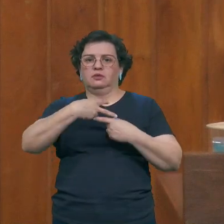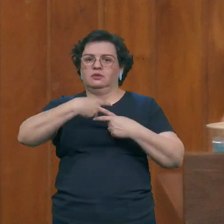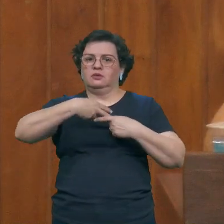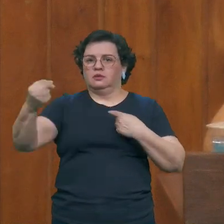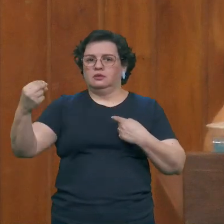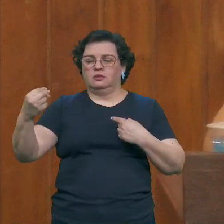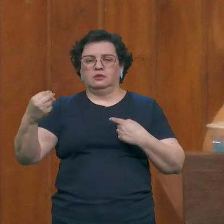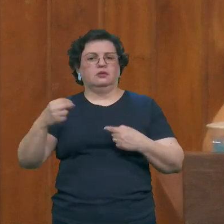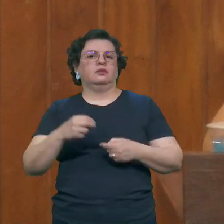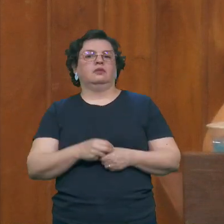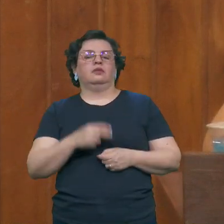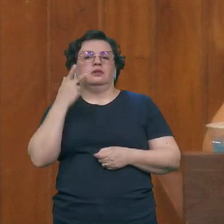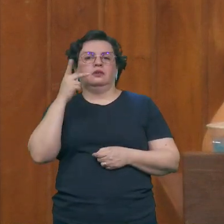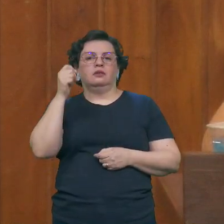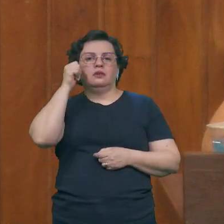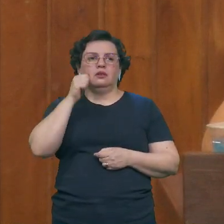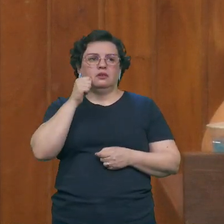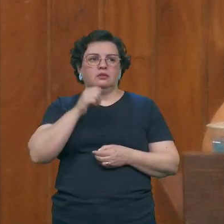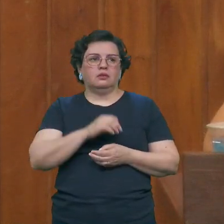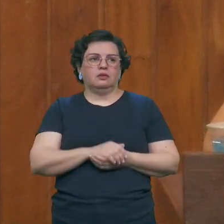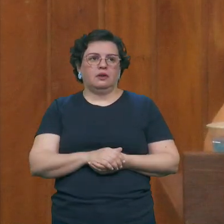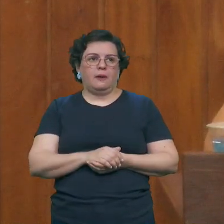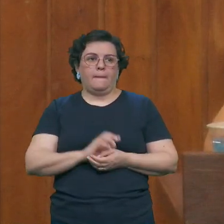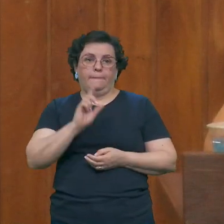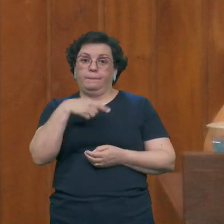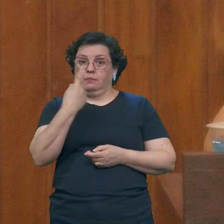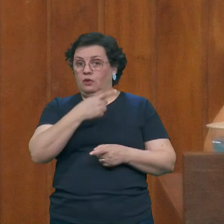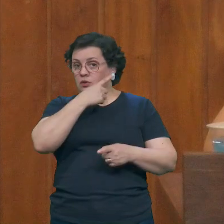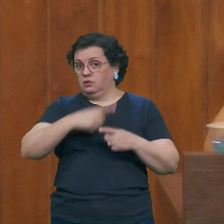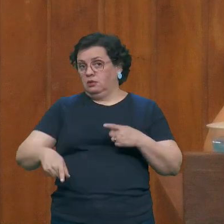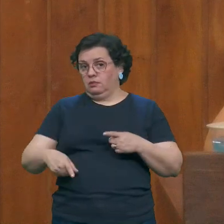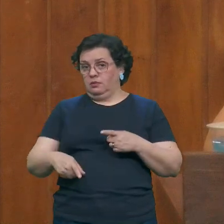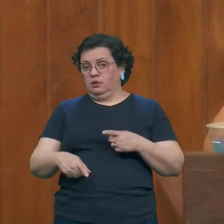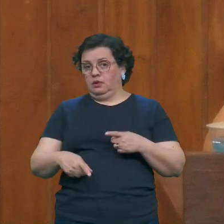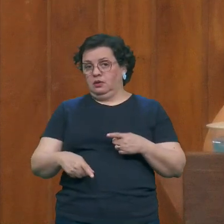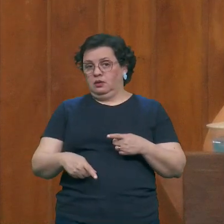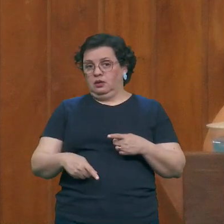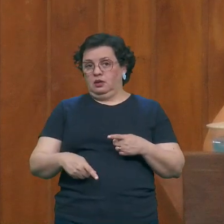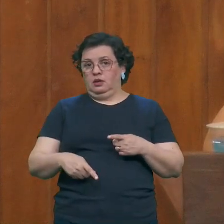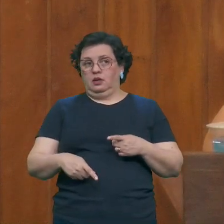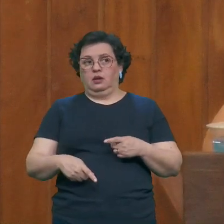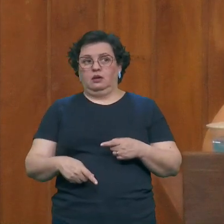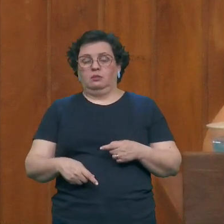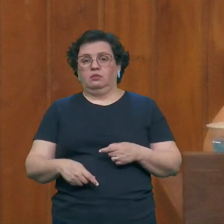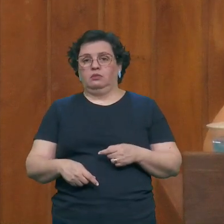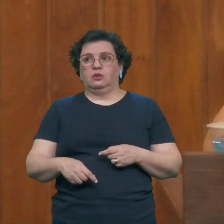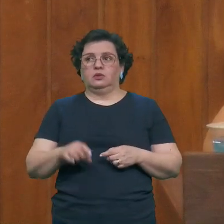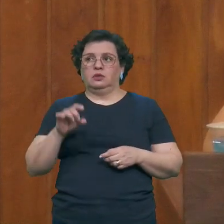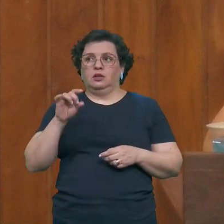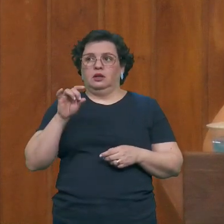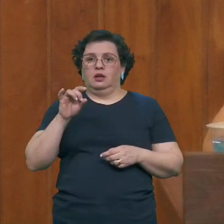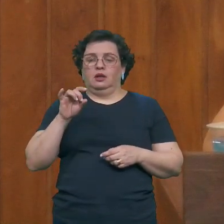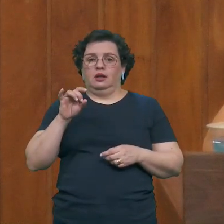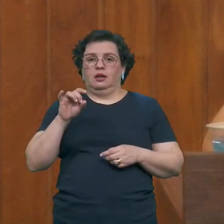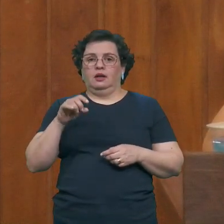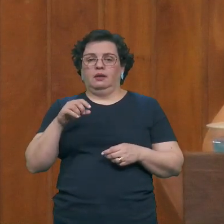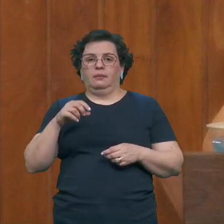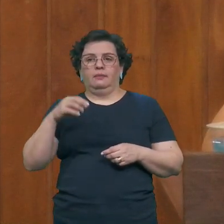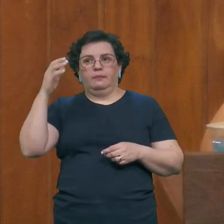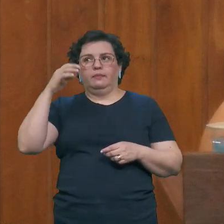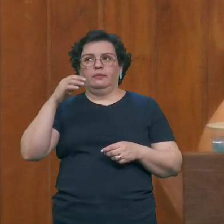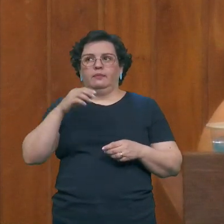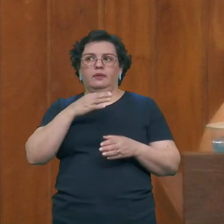aonde ela quer chegar. Então, nós não podemos ignorar as nossas bondades, simplesmente deixar de lado os nossos